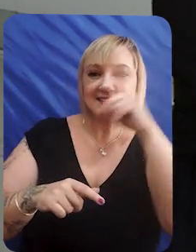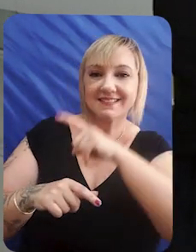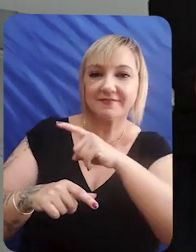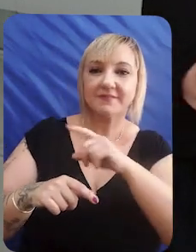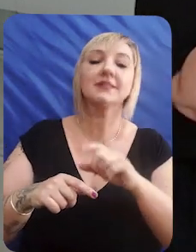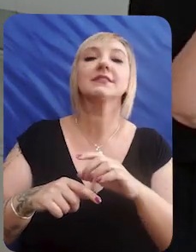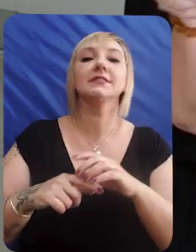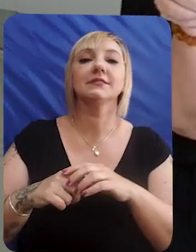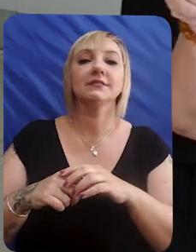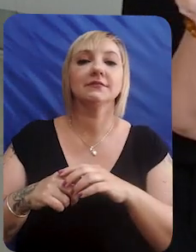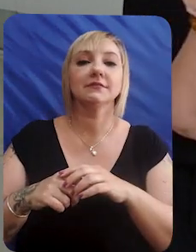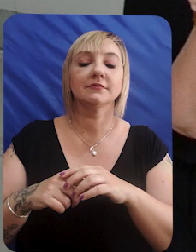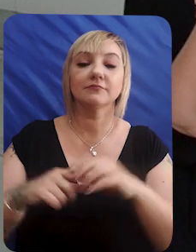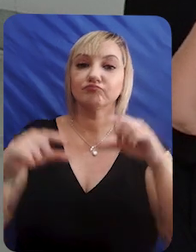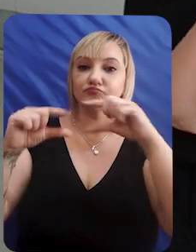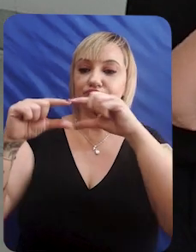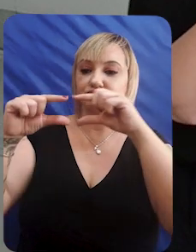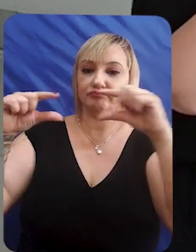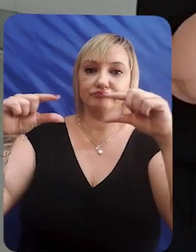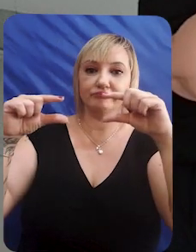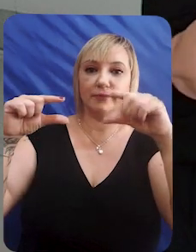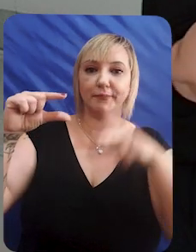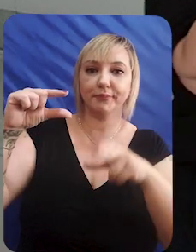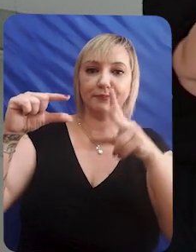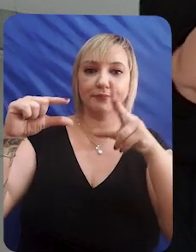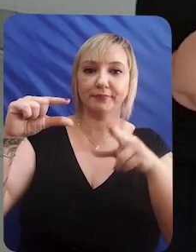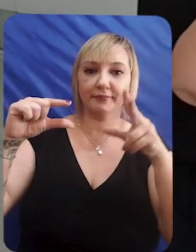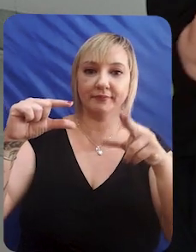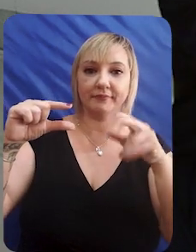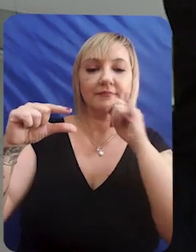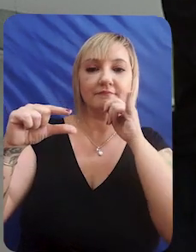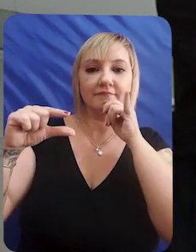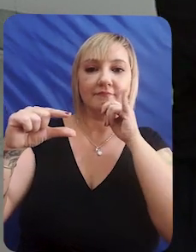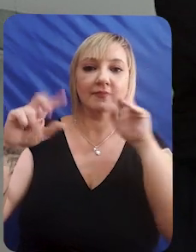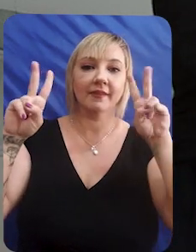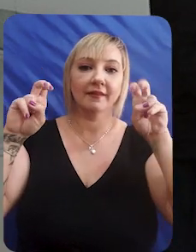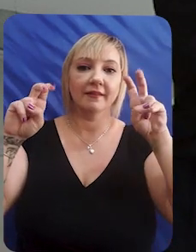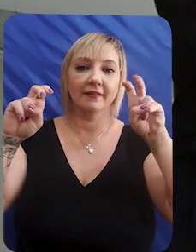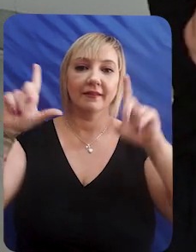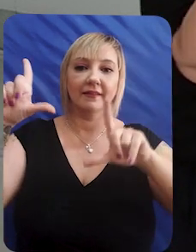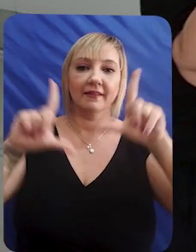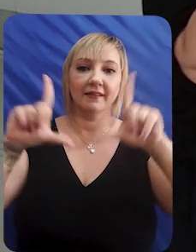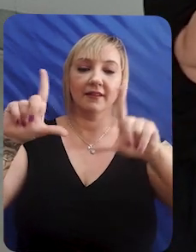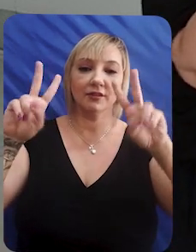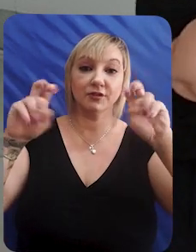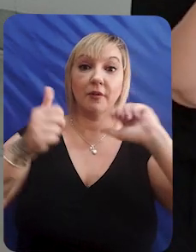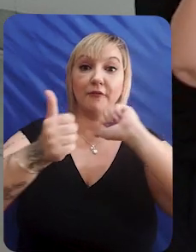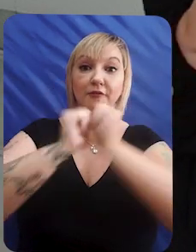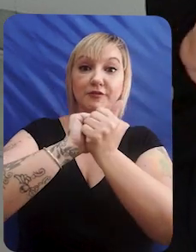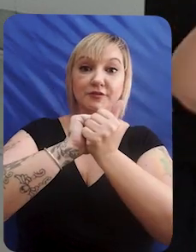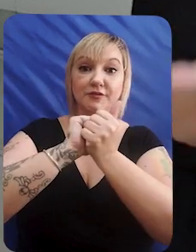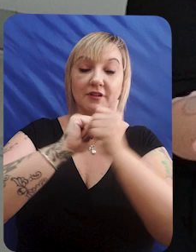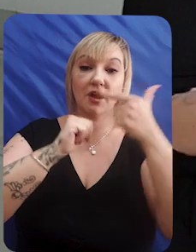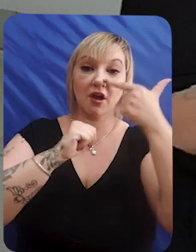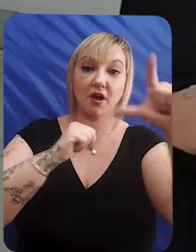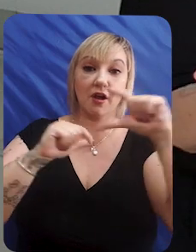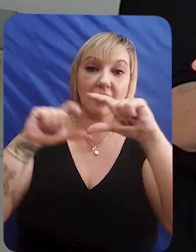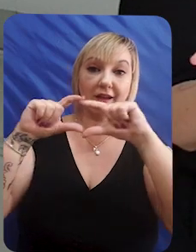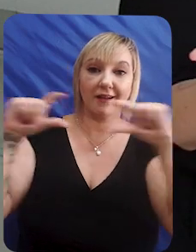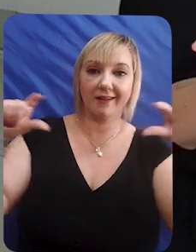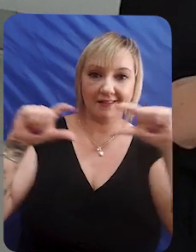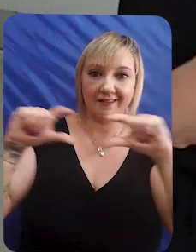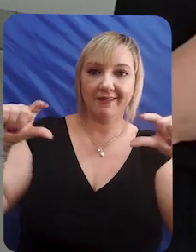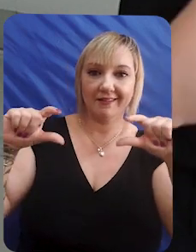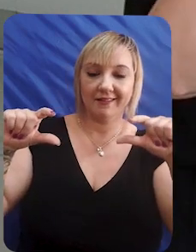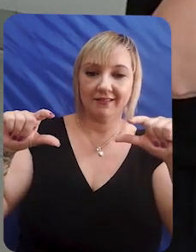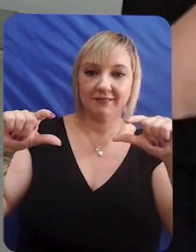difícil, não é contínua. Não. E às vezes está passando ali sobre uma matéria sobre futebol e já está na outra de um homicídio. Isso